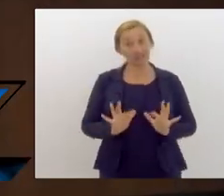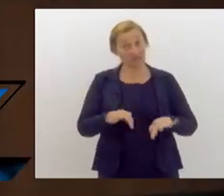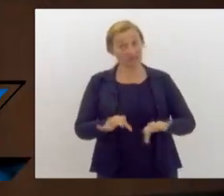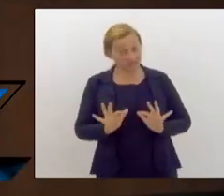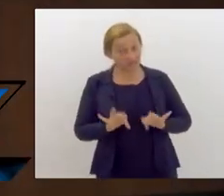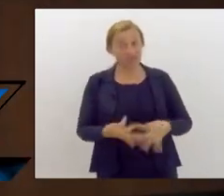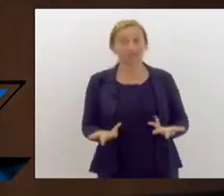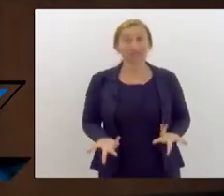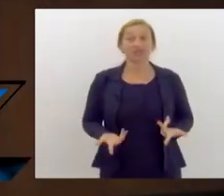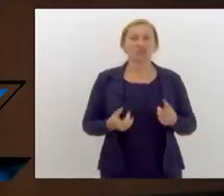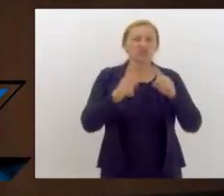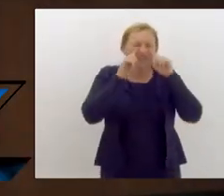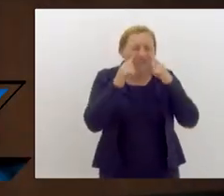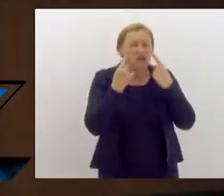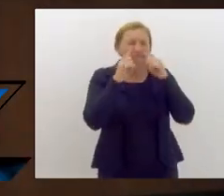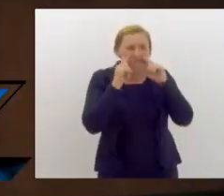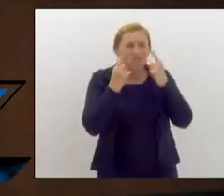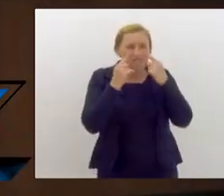chorar